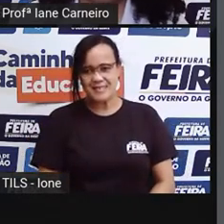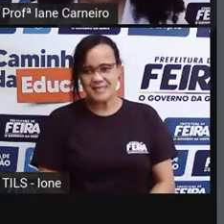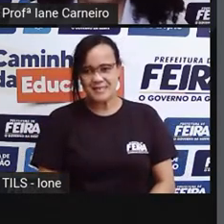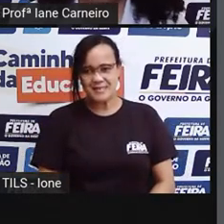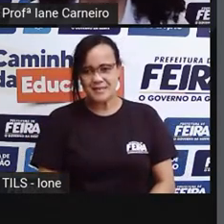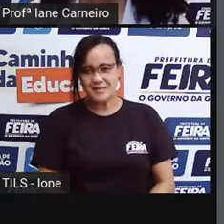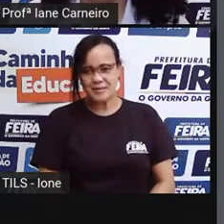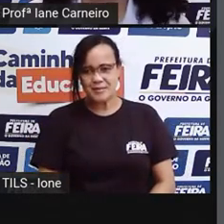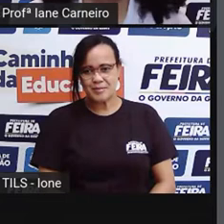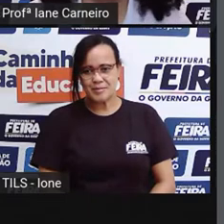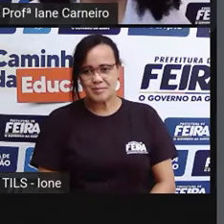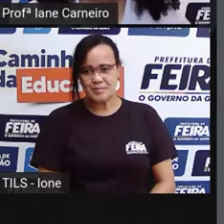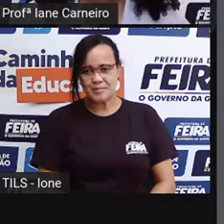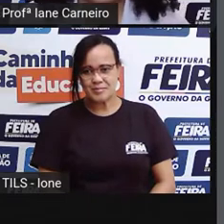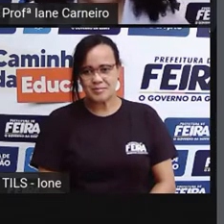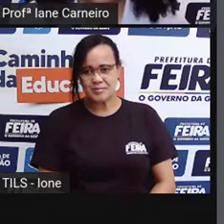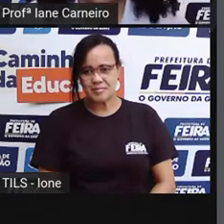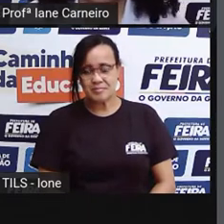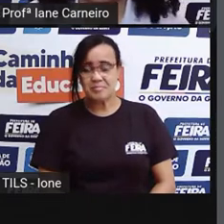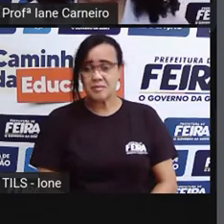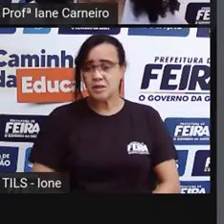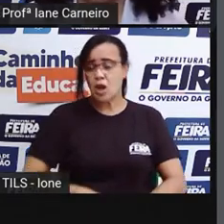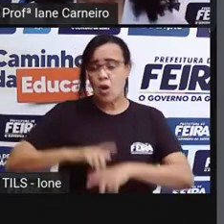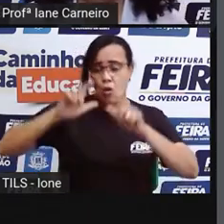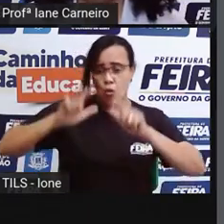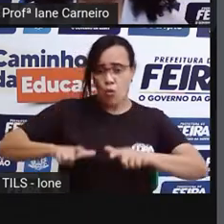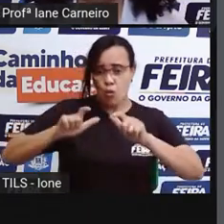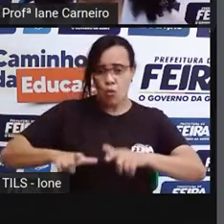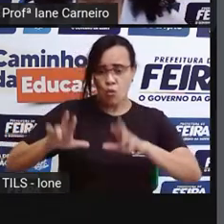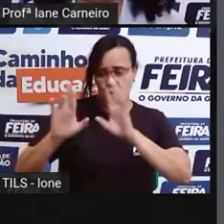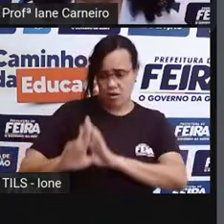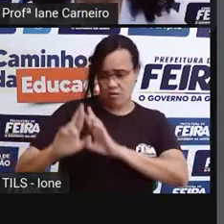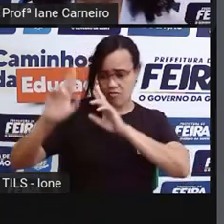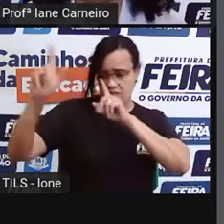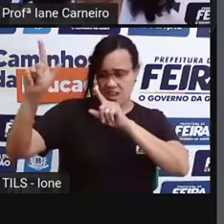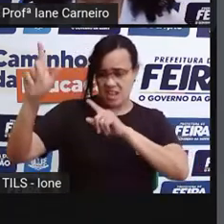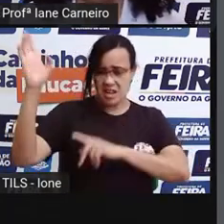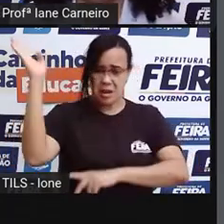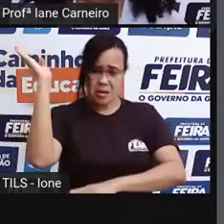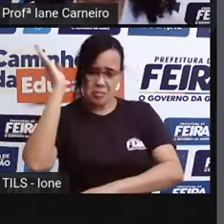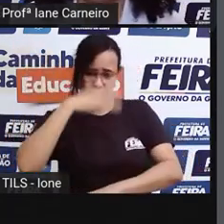Não faz mal vir de um local diferente.